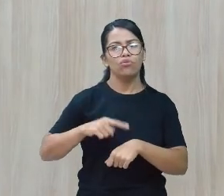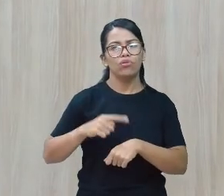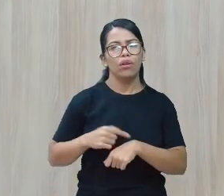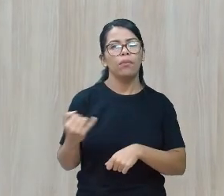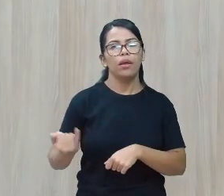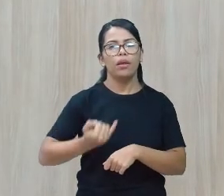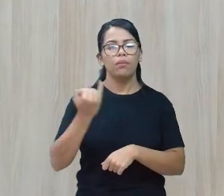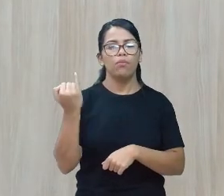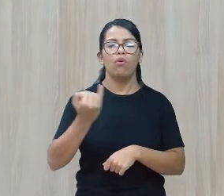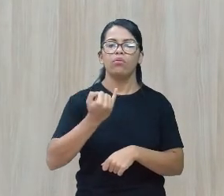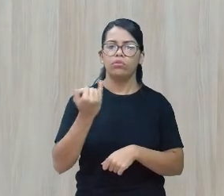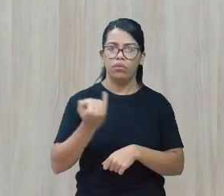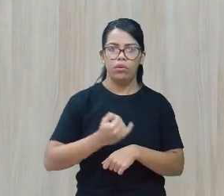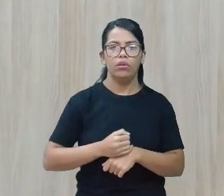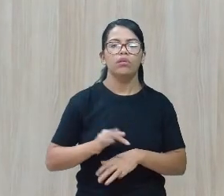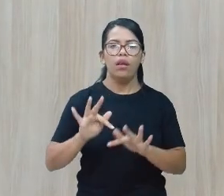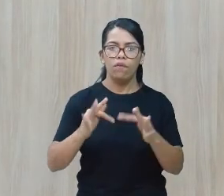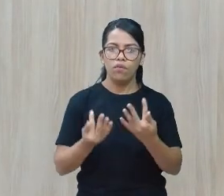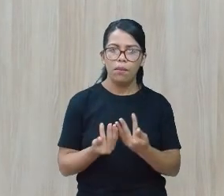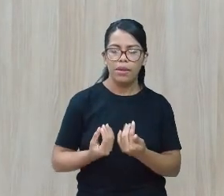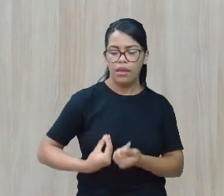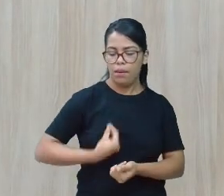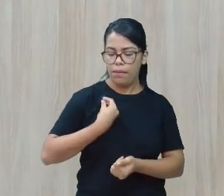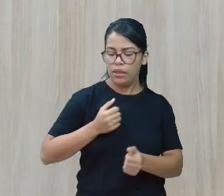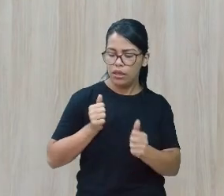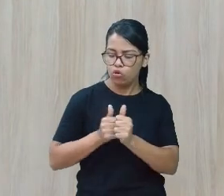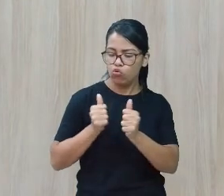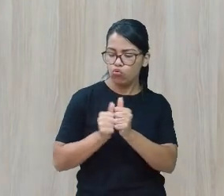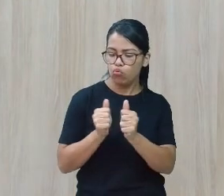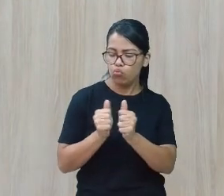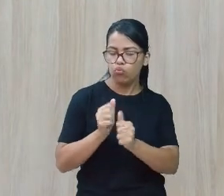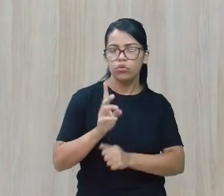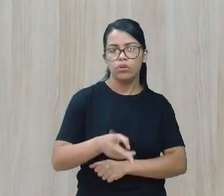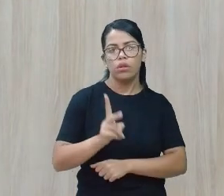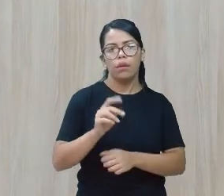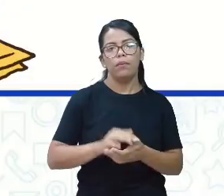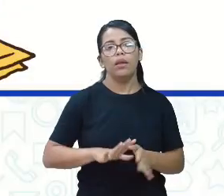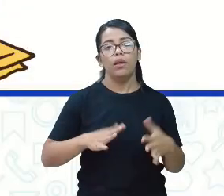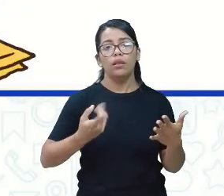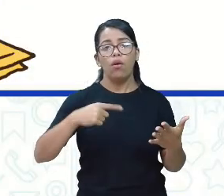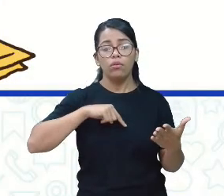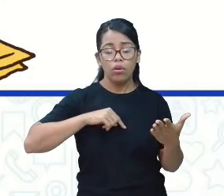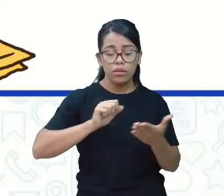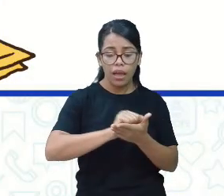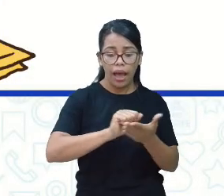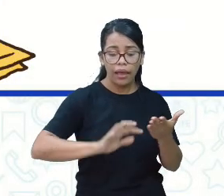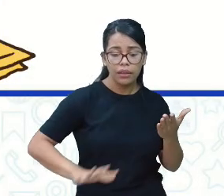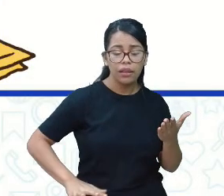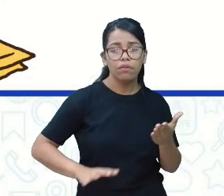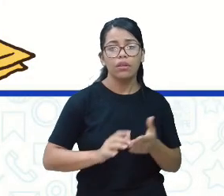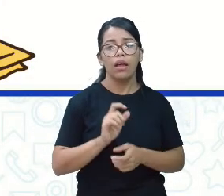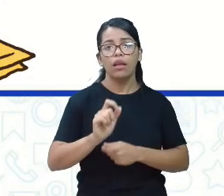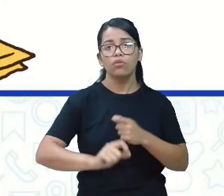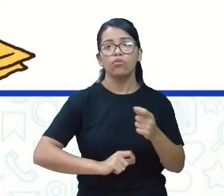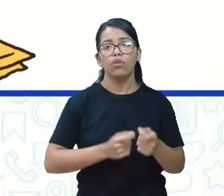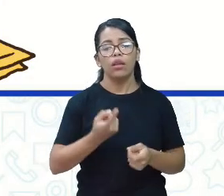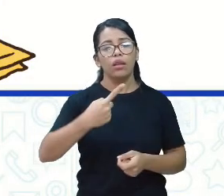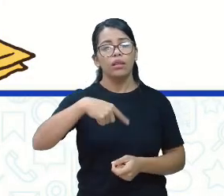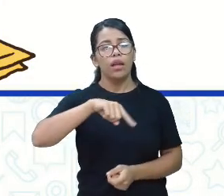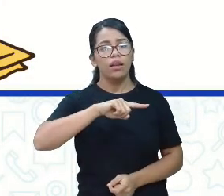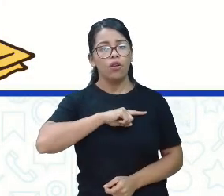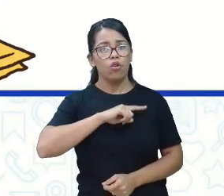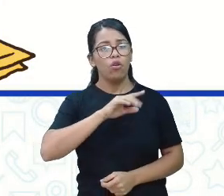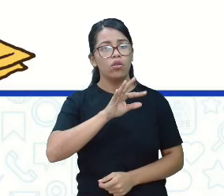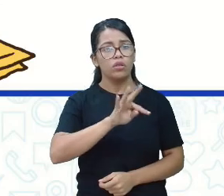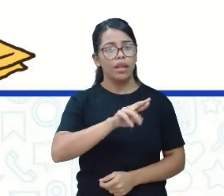família esteja presente. E a nossa atividade, eu passo a atividade para vocês, a atividade que está nas nossas